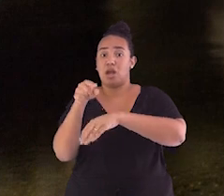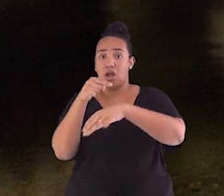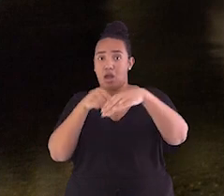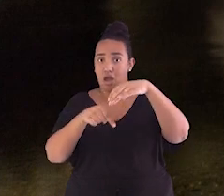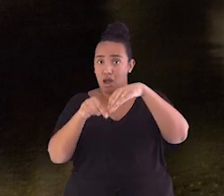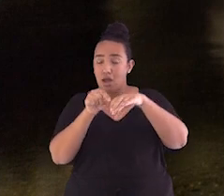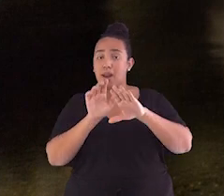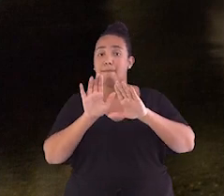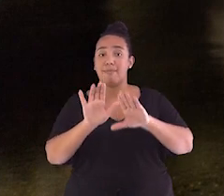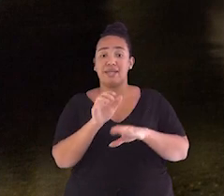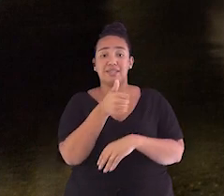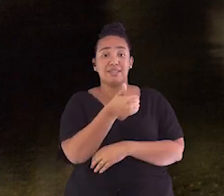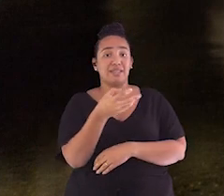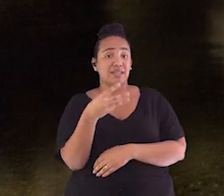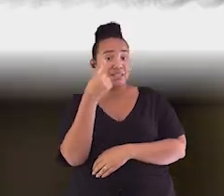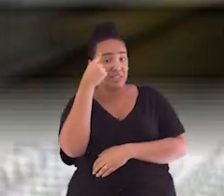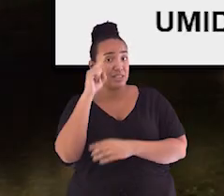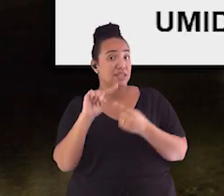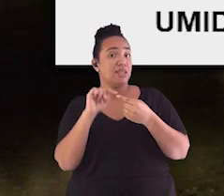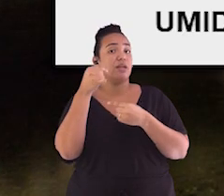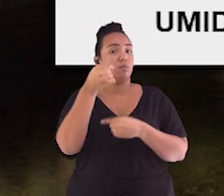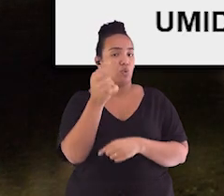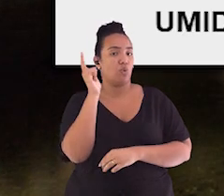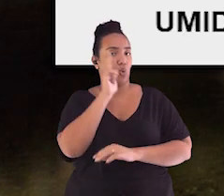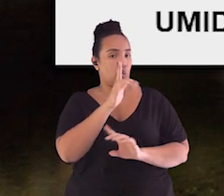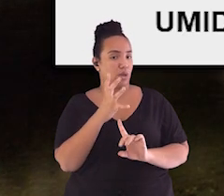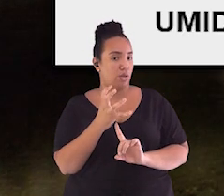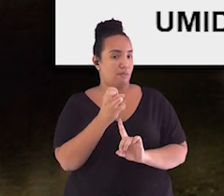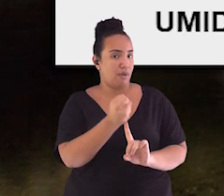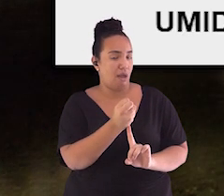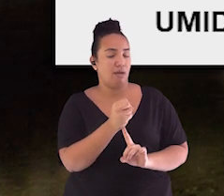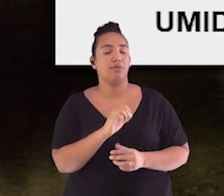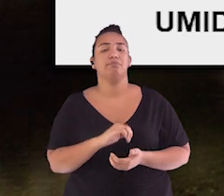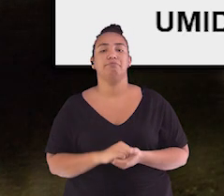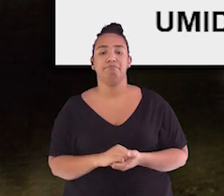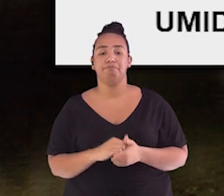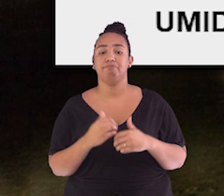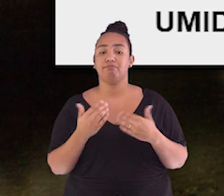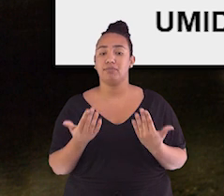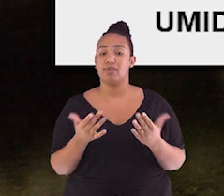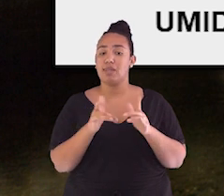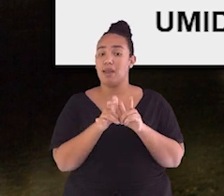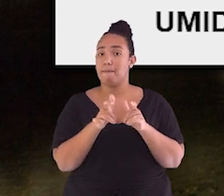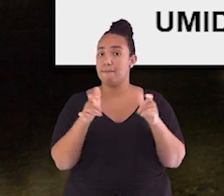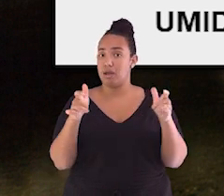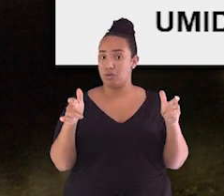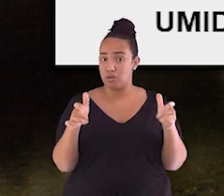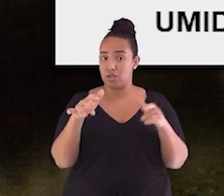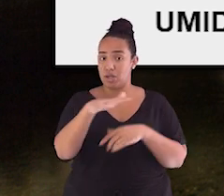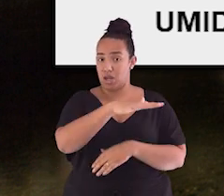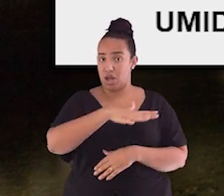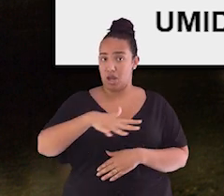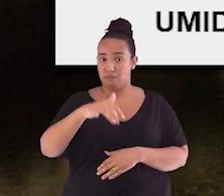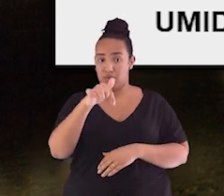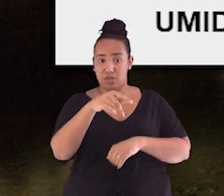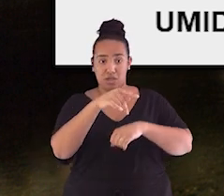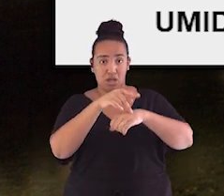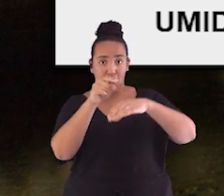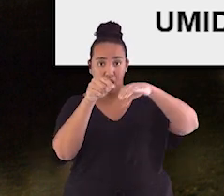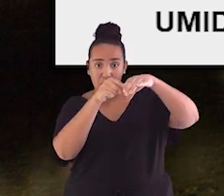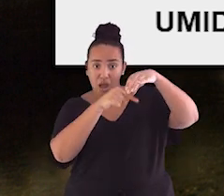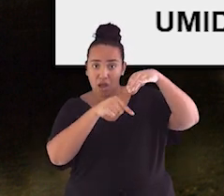resgatados após 13 dias. Na maioria das vezes, o ambiente da caverna ele é totalmente